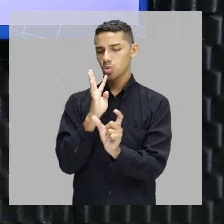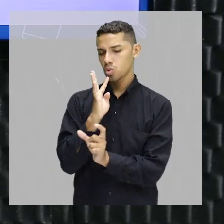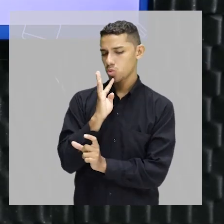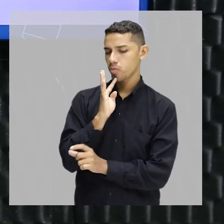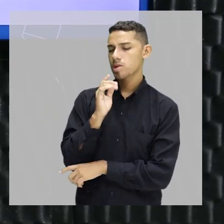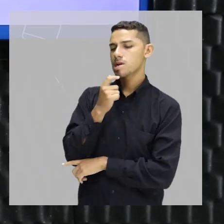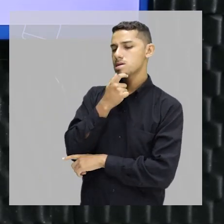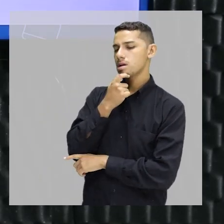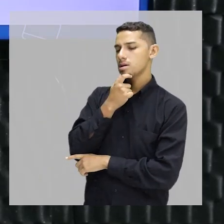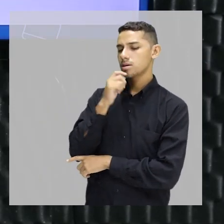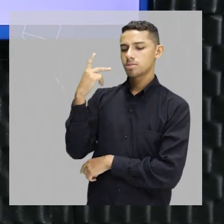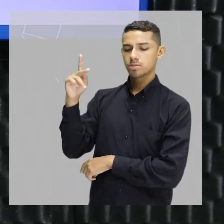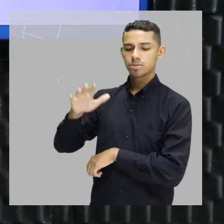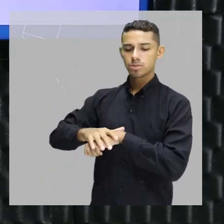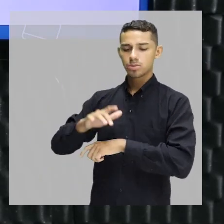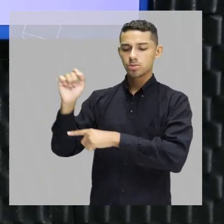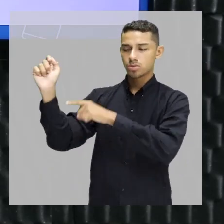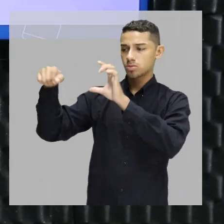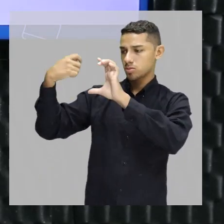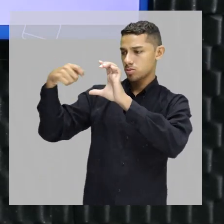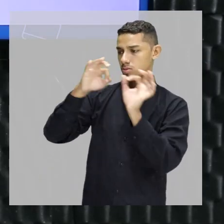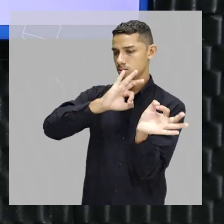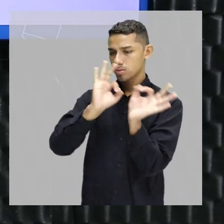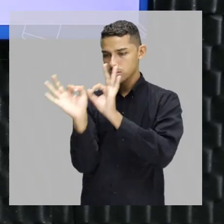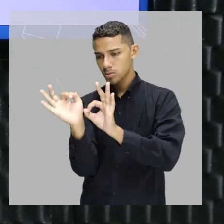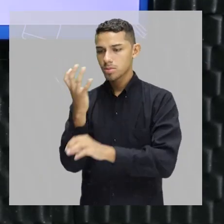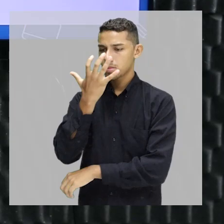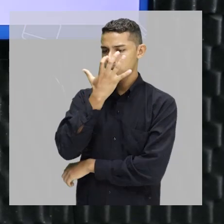vídeos, ouviu pessoas falando, né, sobre